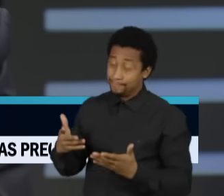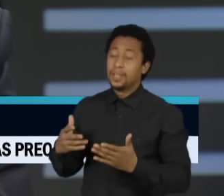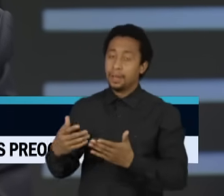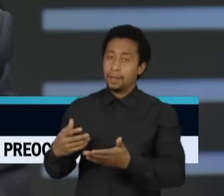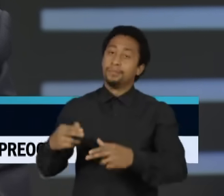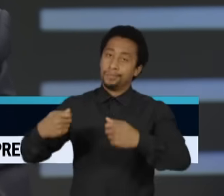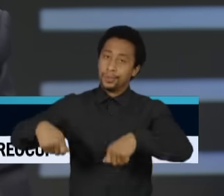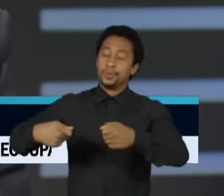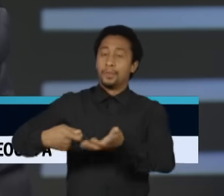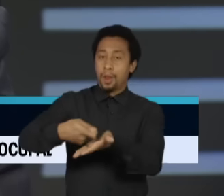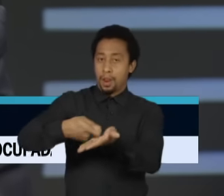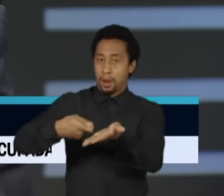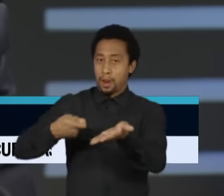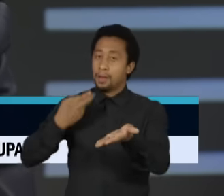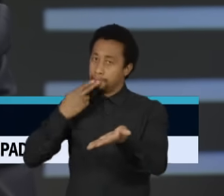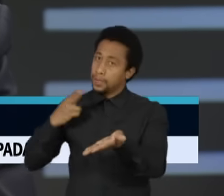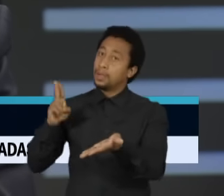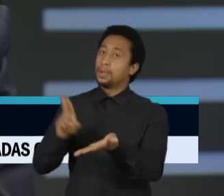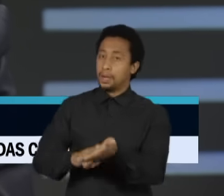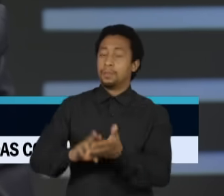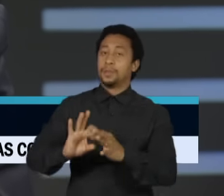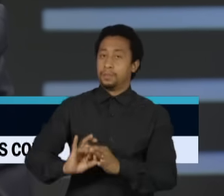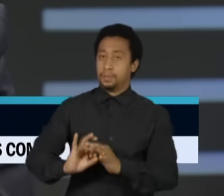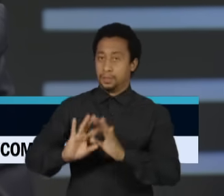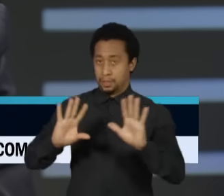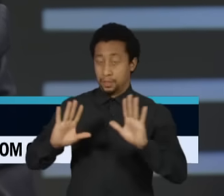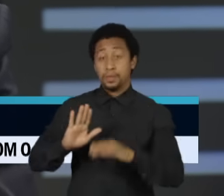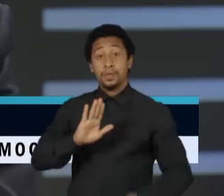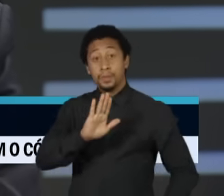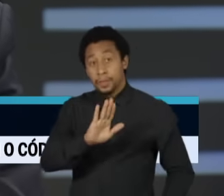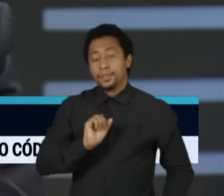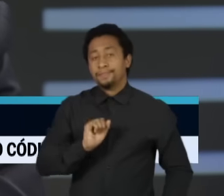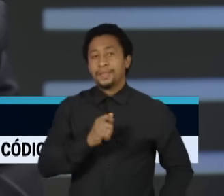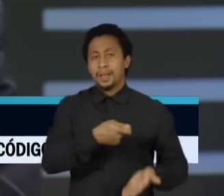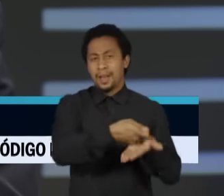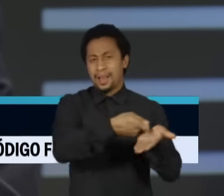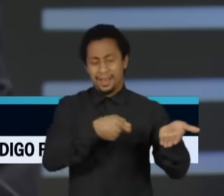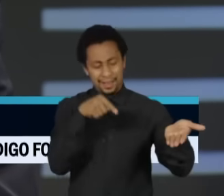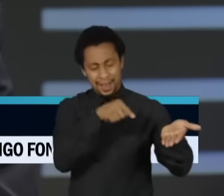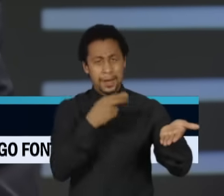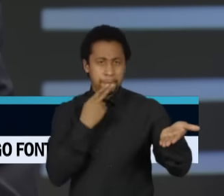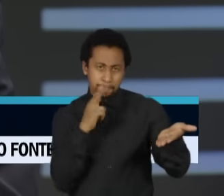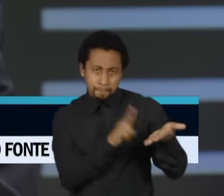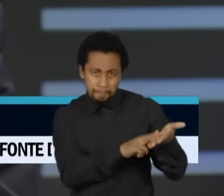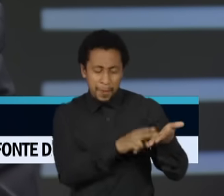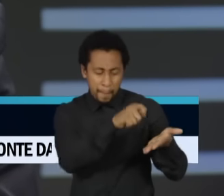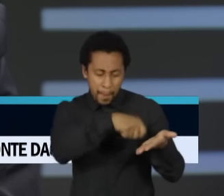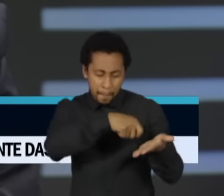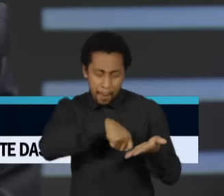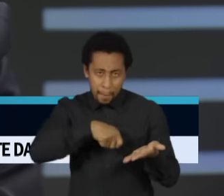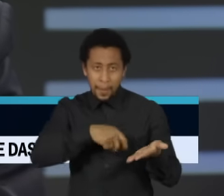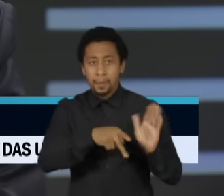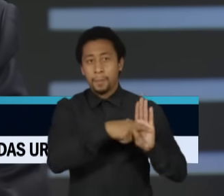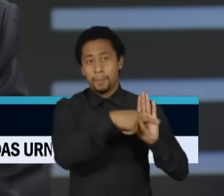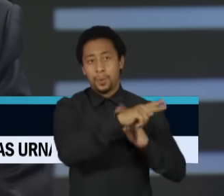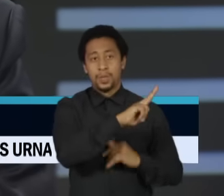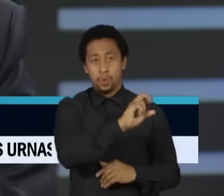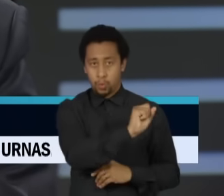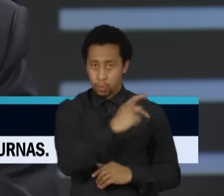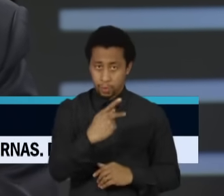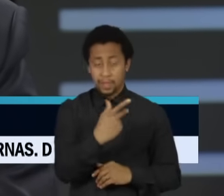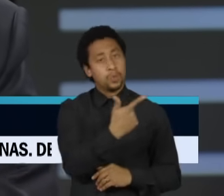carta da Universidade de São Paulo eh não tenha nada eh de partidária em seu texto, não é que se